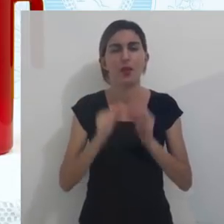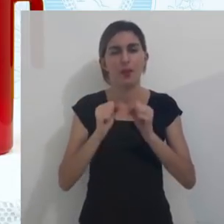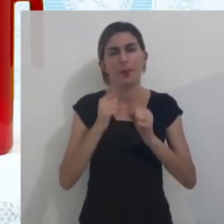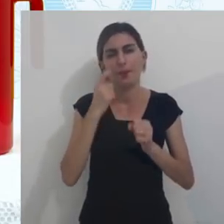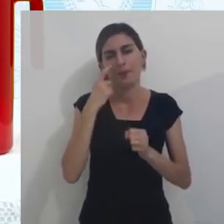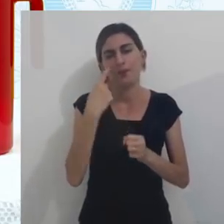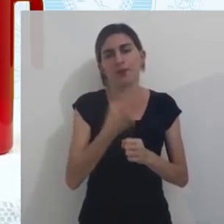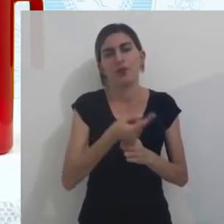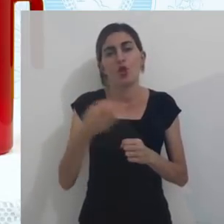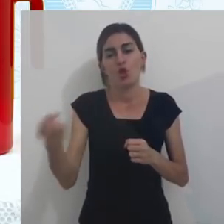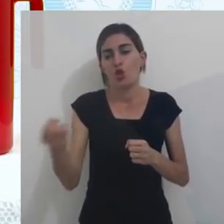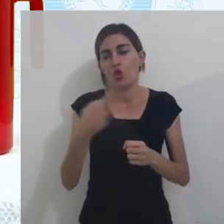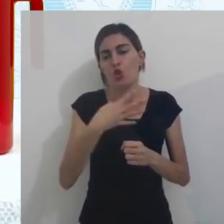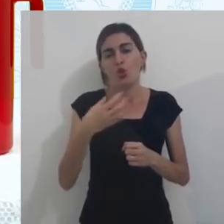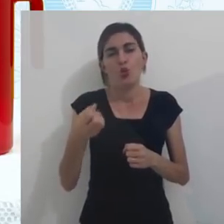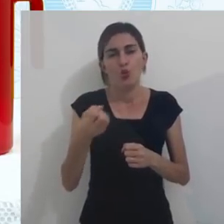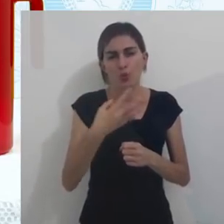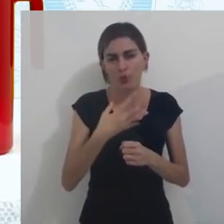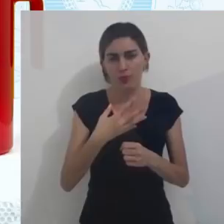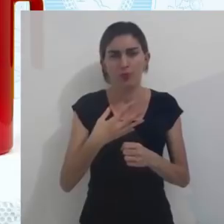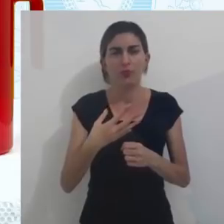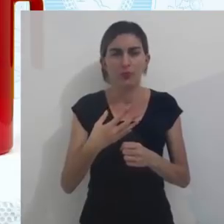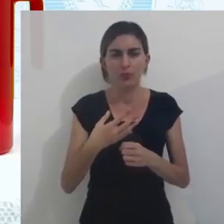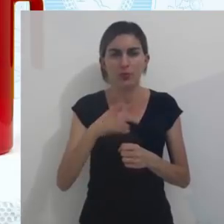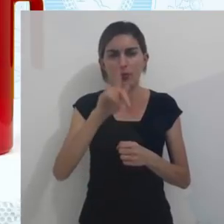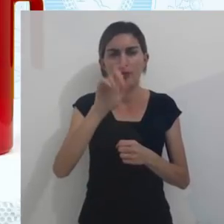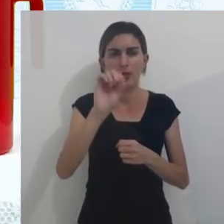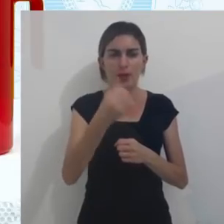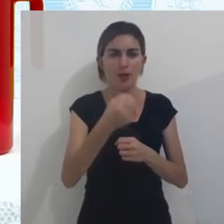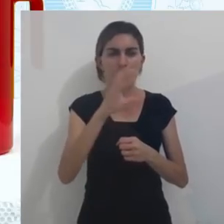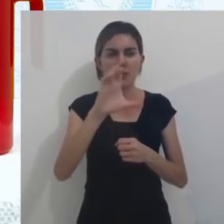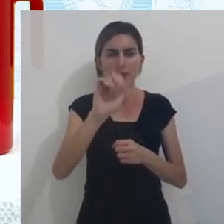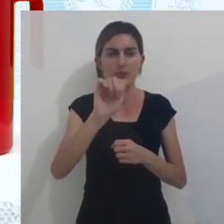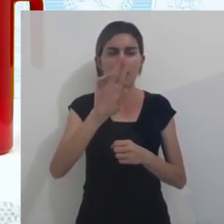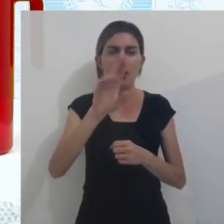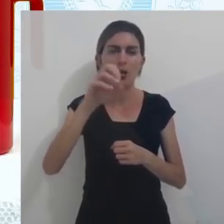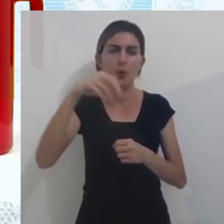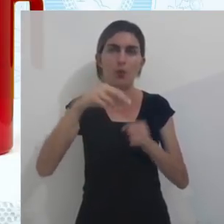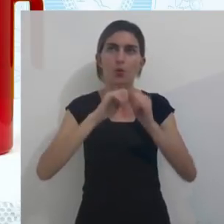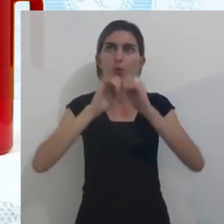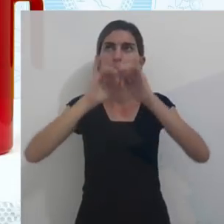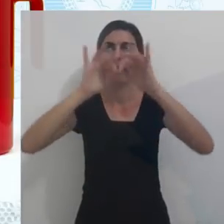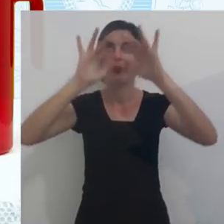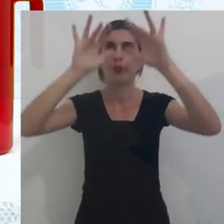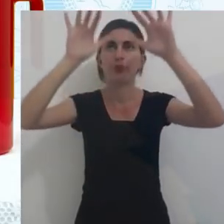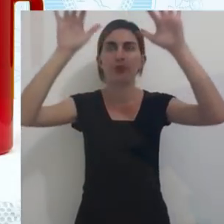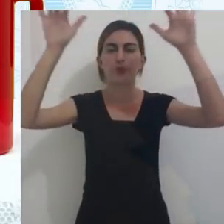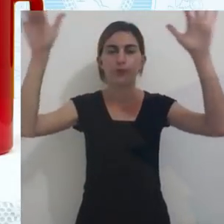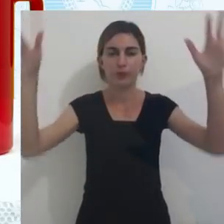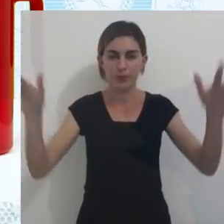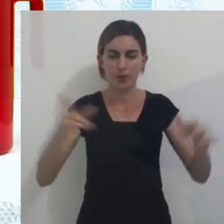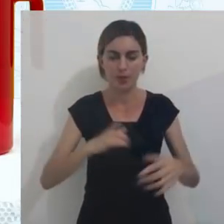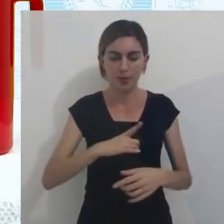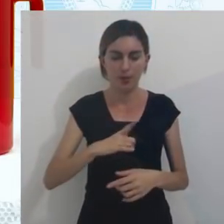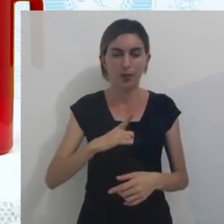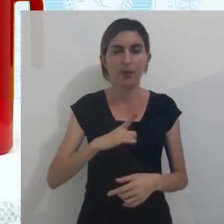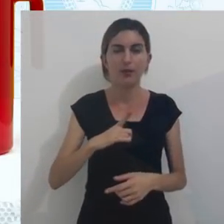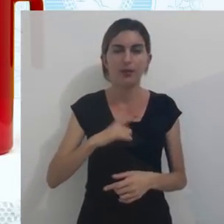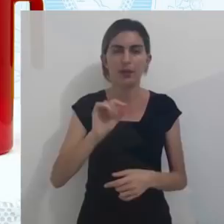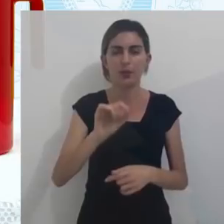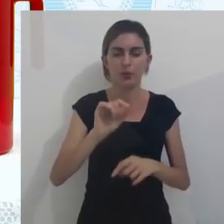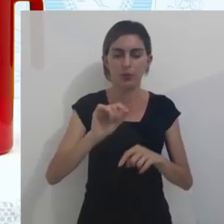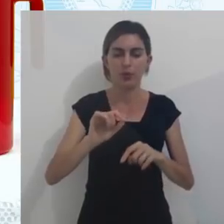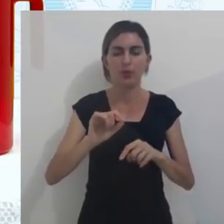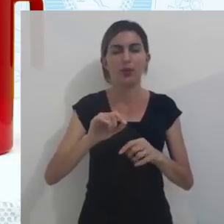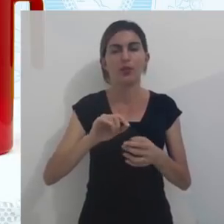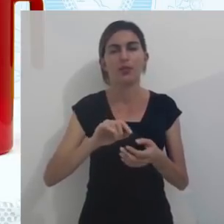tenho um novo produto gerado. O gás carbônico ele foi para o espaço e aqui eu tenho esse